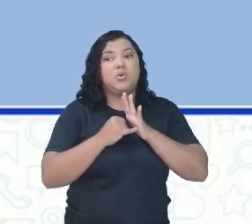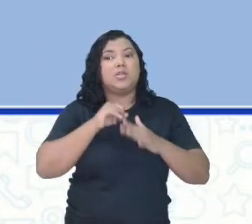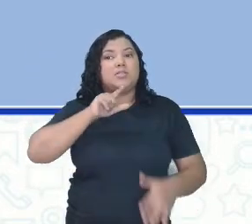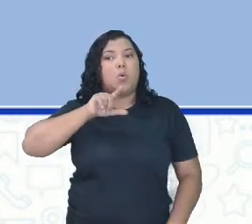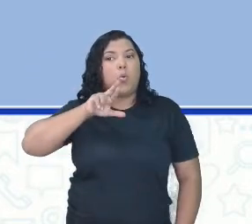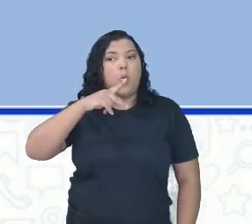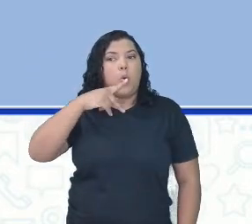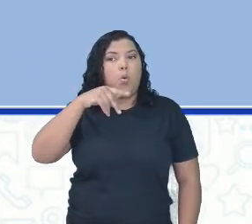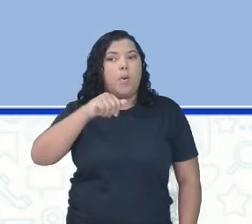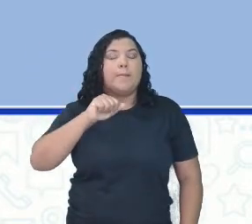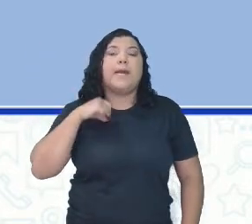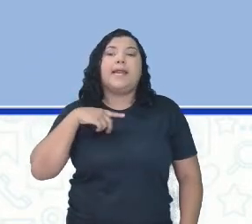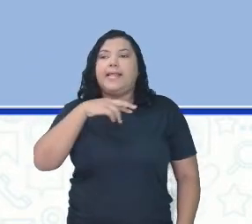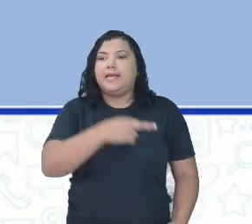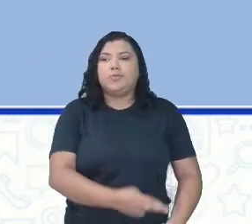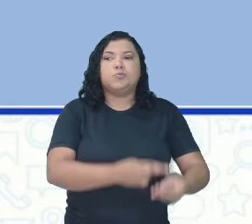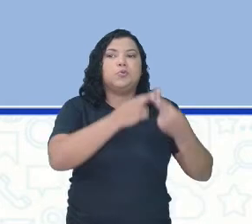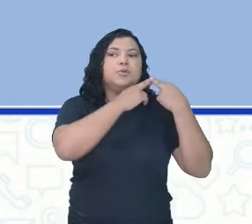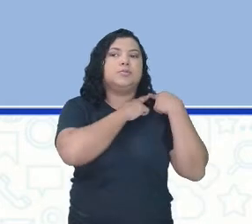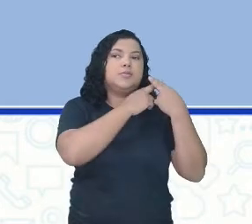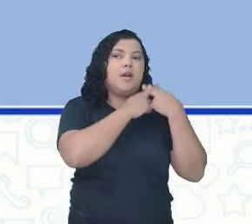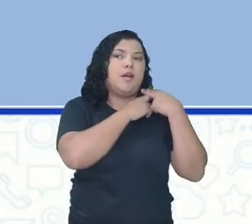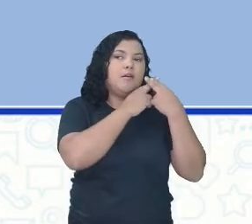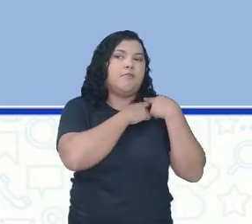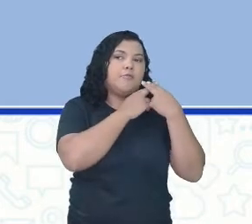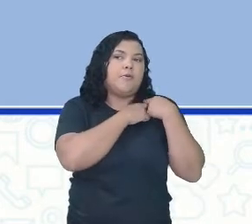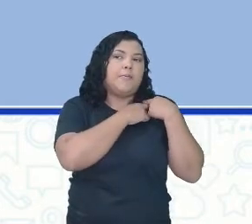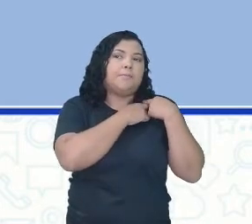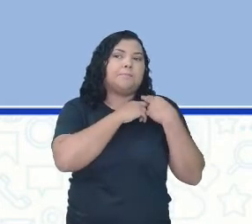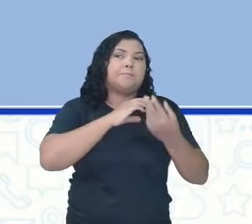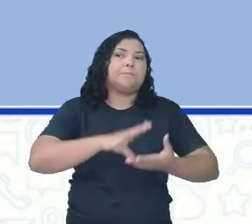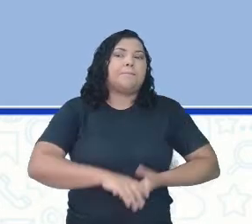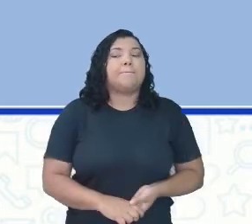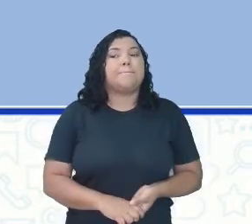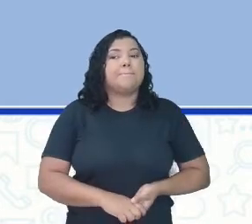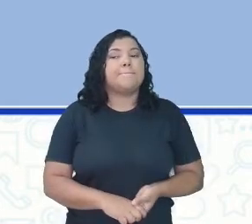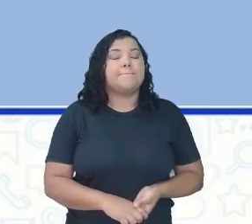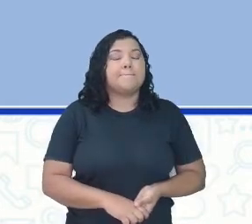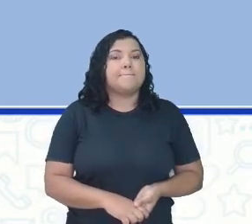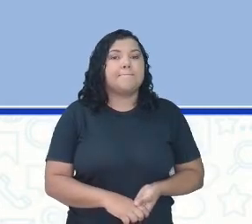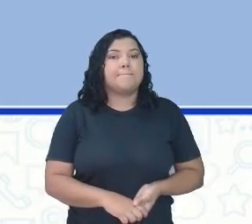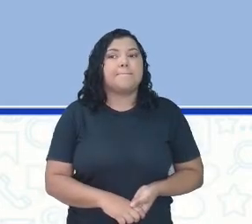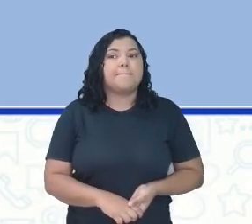fatos e notícias para confirmar ou desmentir